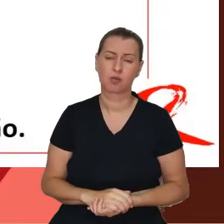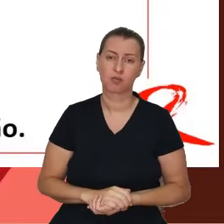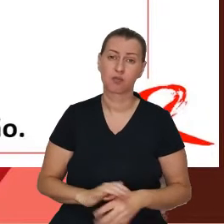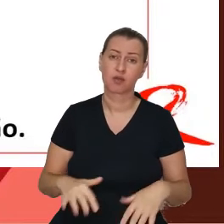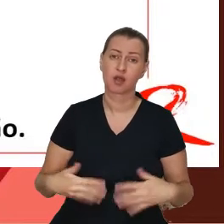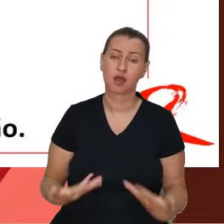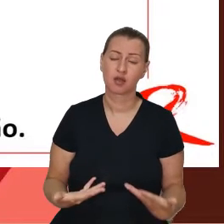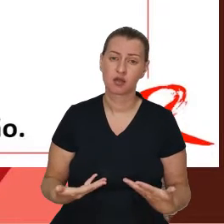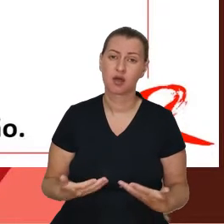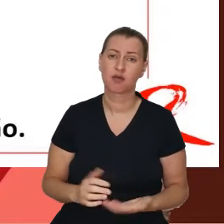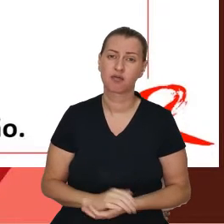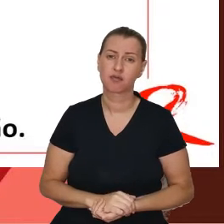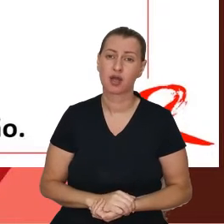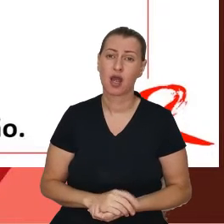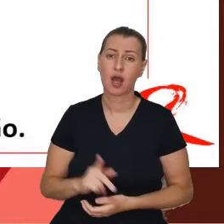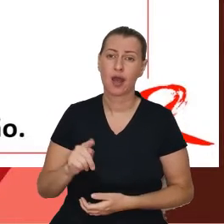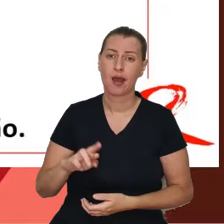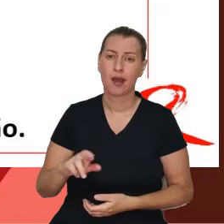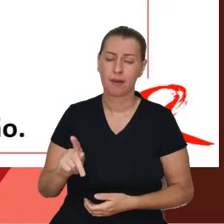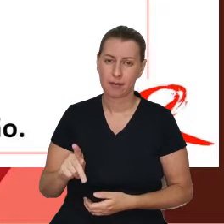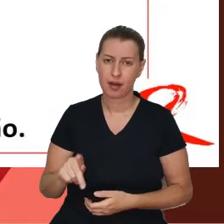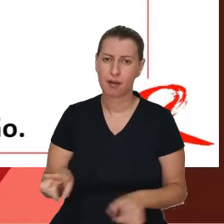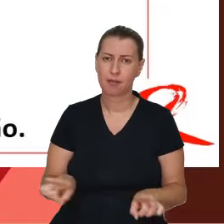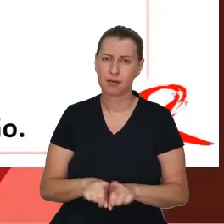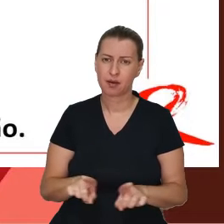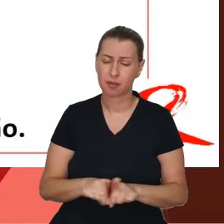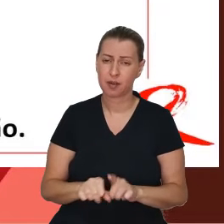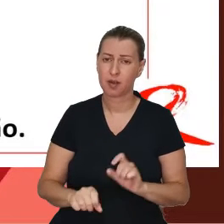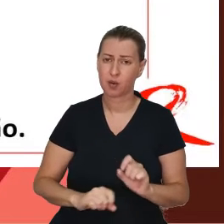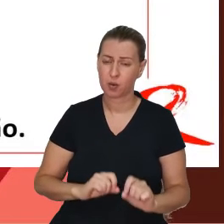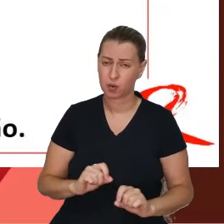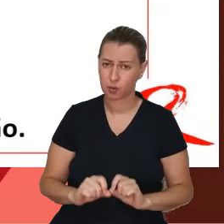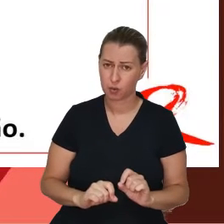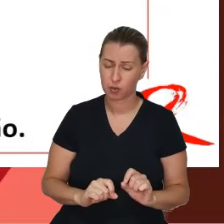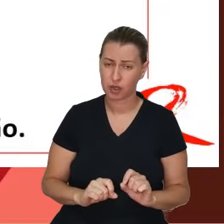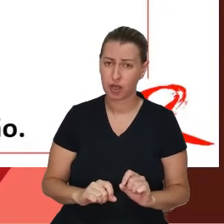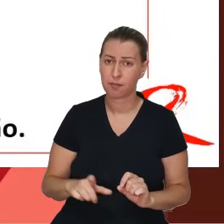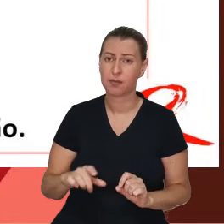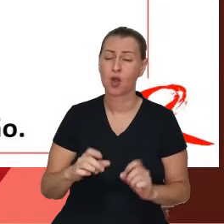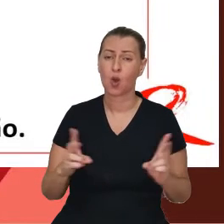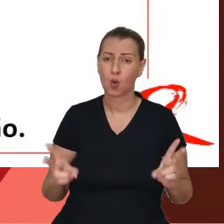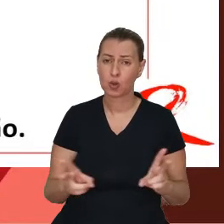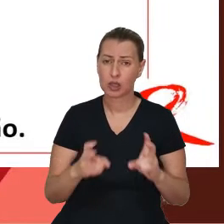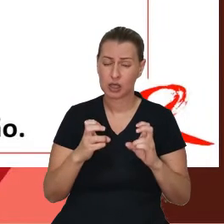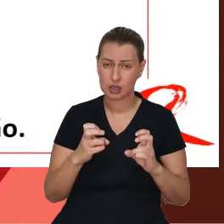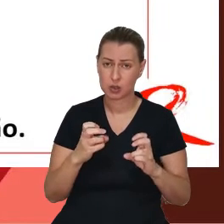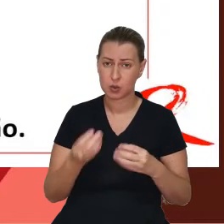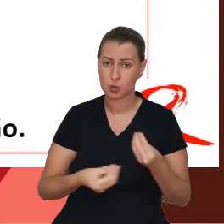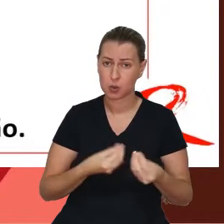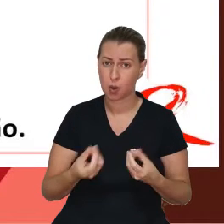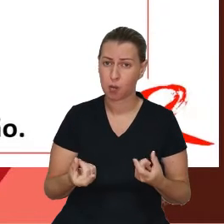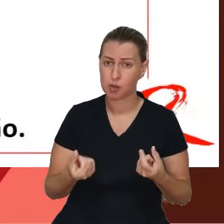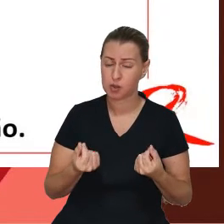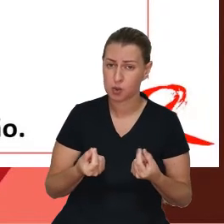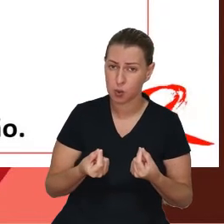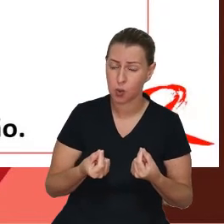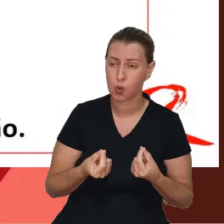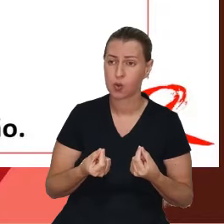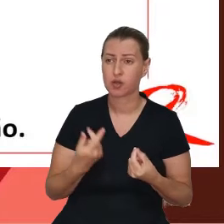Então, a PrEP também ela é custo efetiva, né? Outra questão polêmica de que se